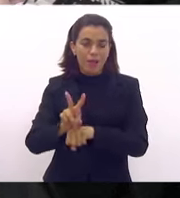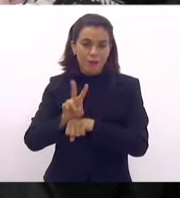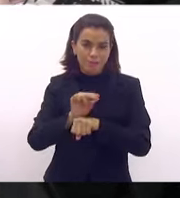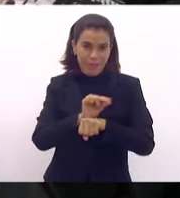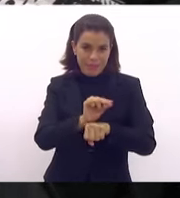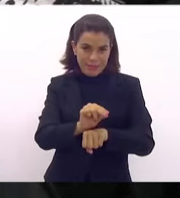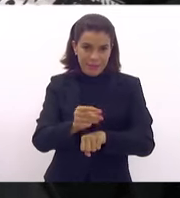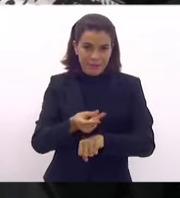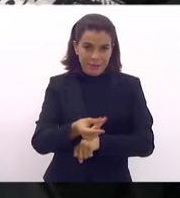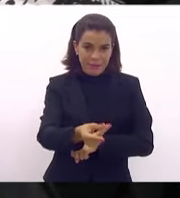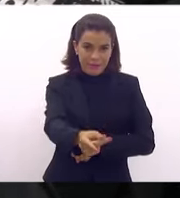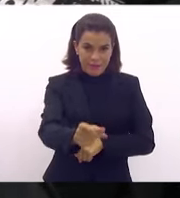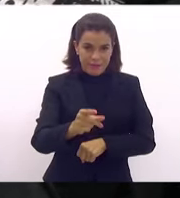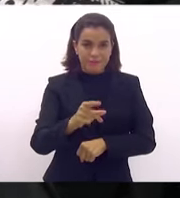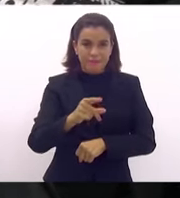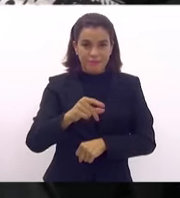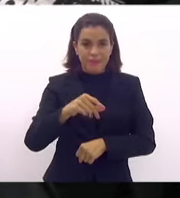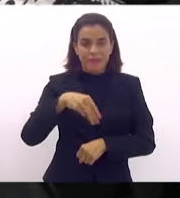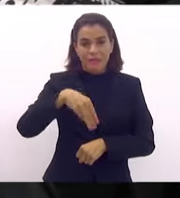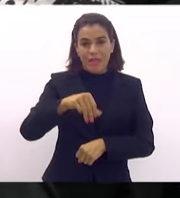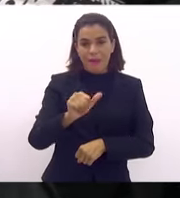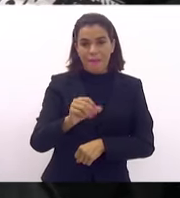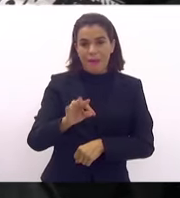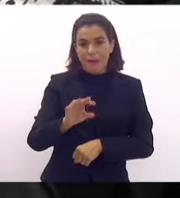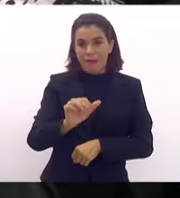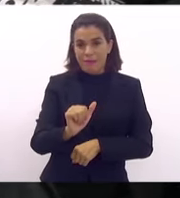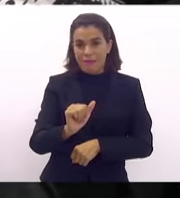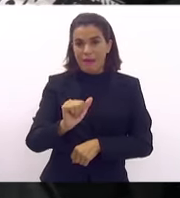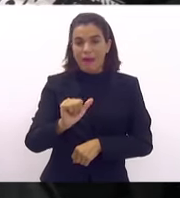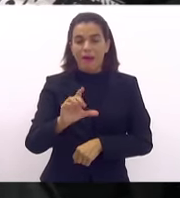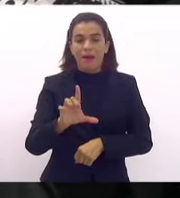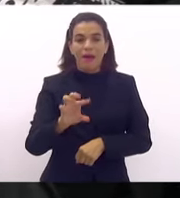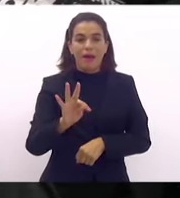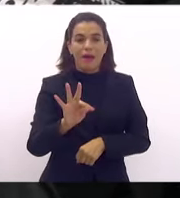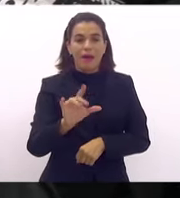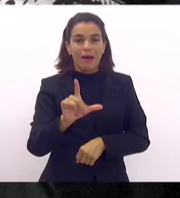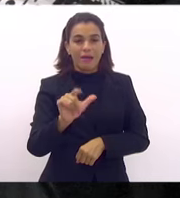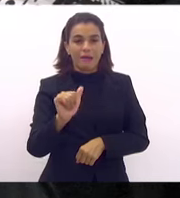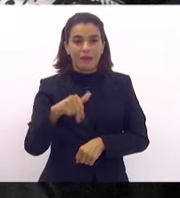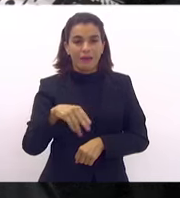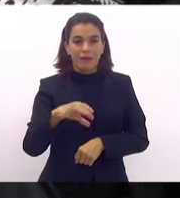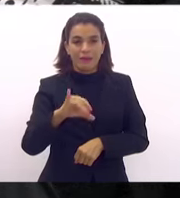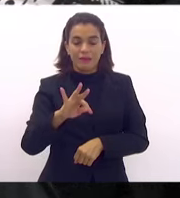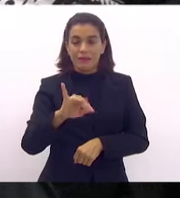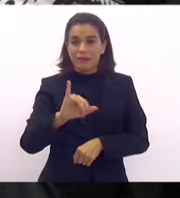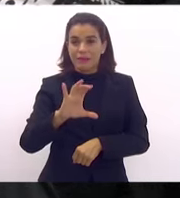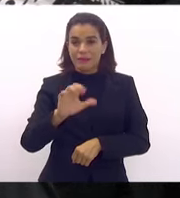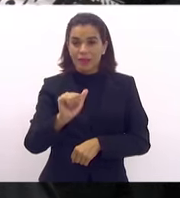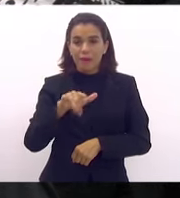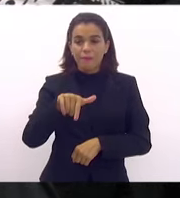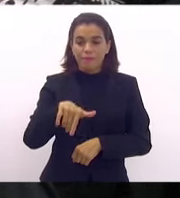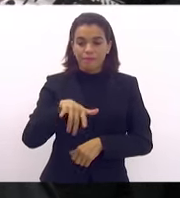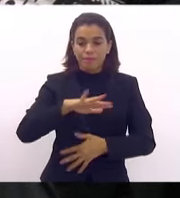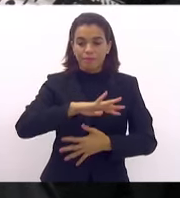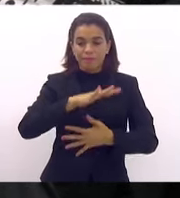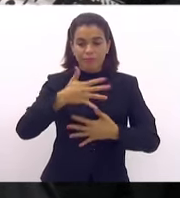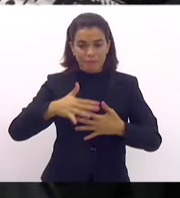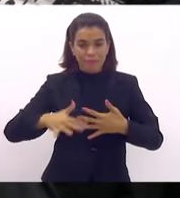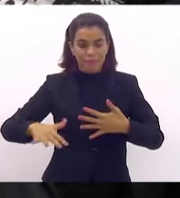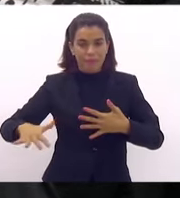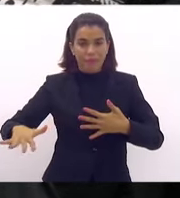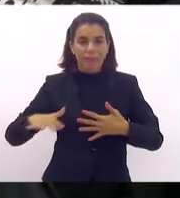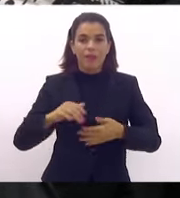também uma medida, o Rio de Janeiro resolveu que ia fazer a RPPN mais rigorosa. Não, isso foi parte de uma análise que durou muito